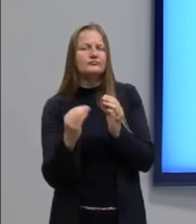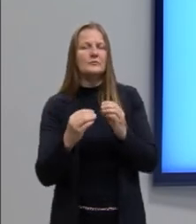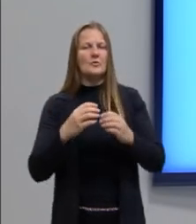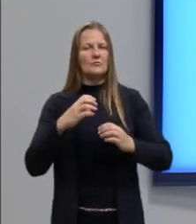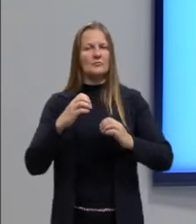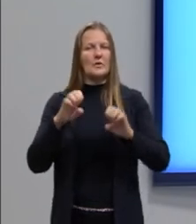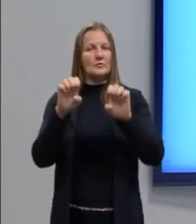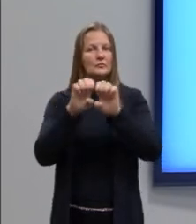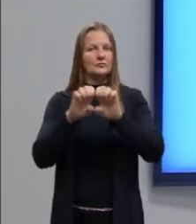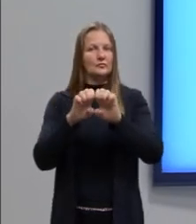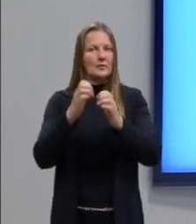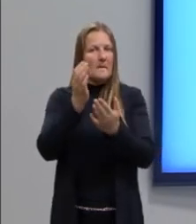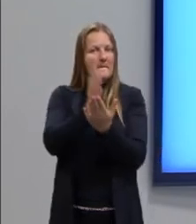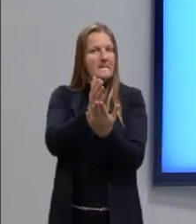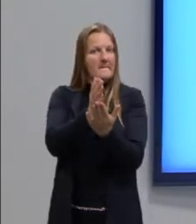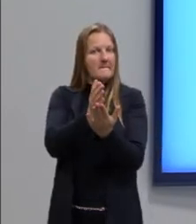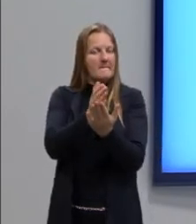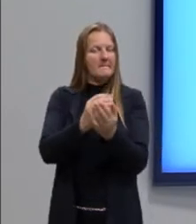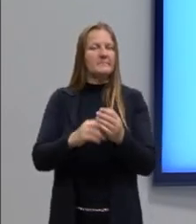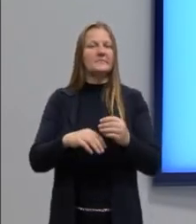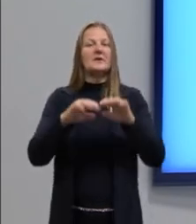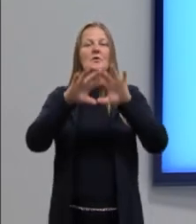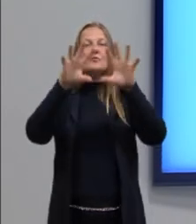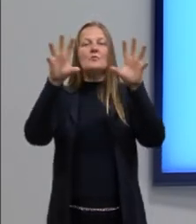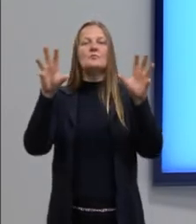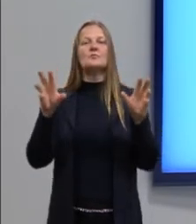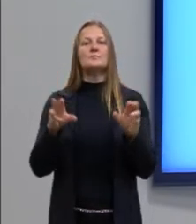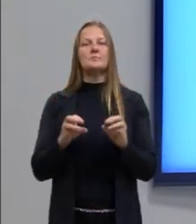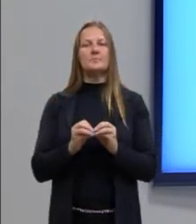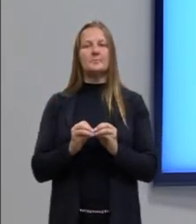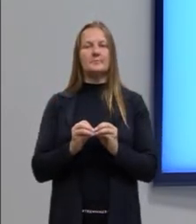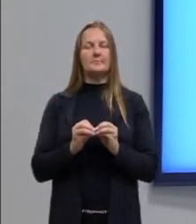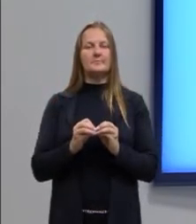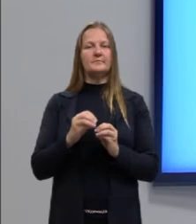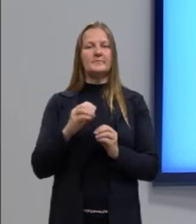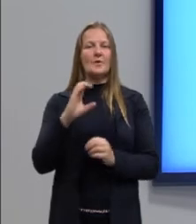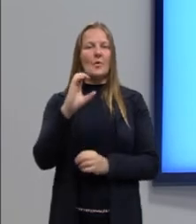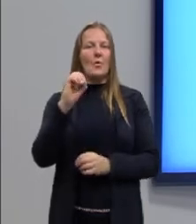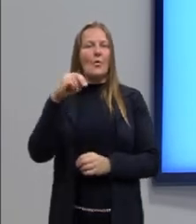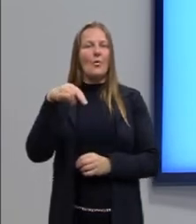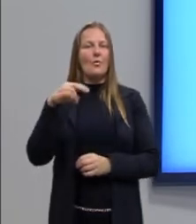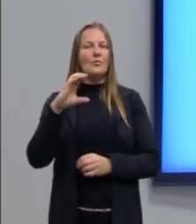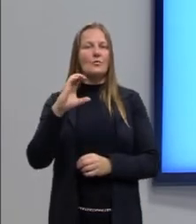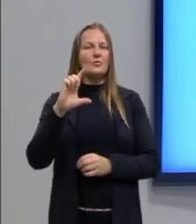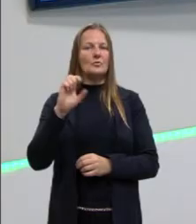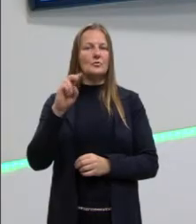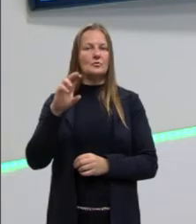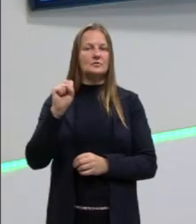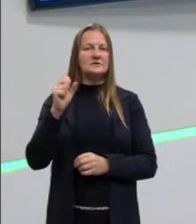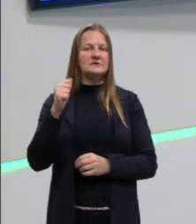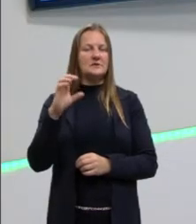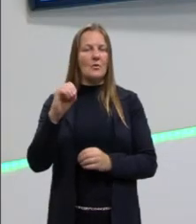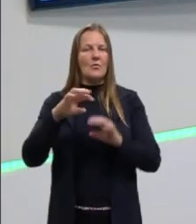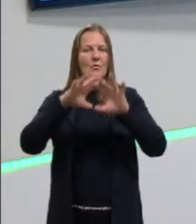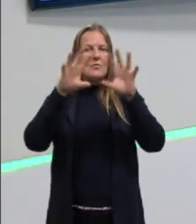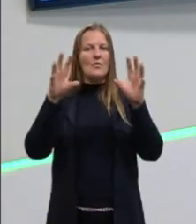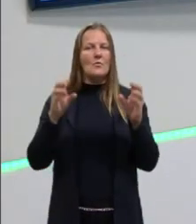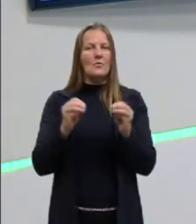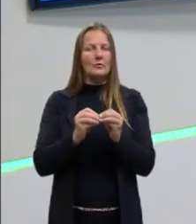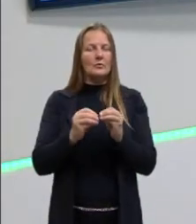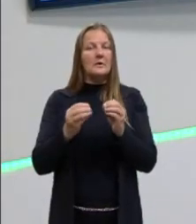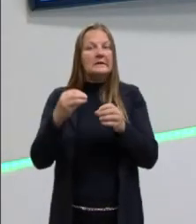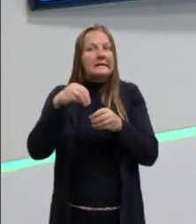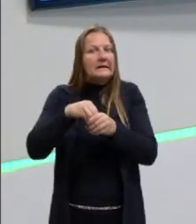desse texto né o meio desse texto e a conclusão que vai ter proposta de intervenção então